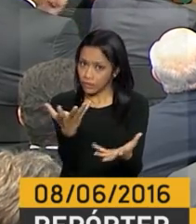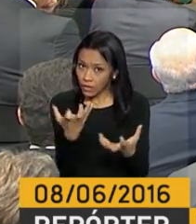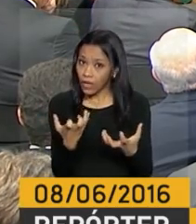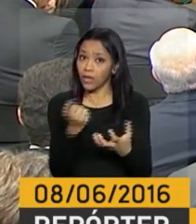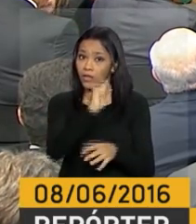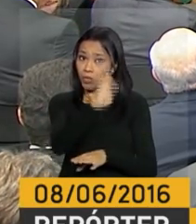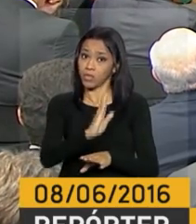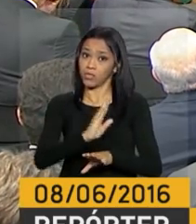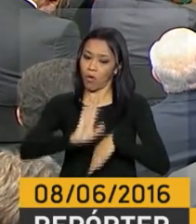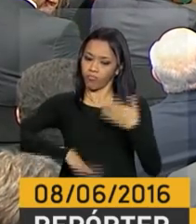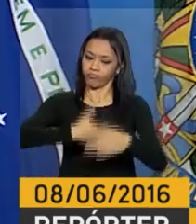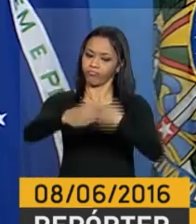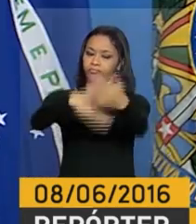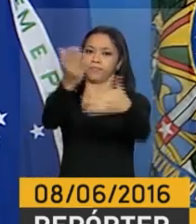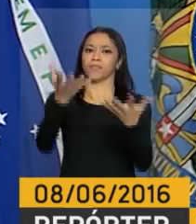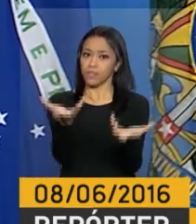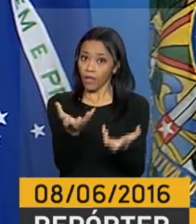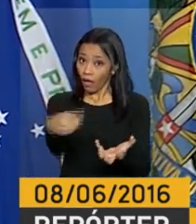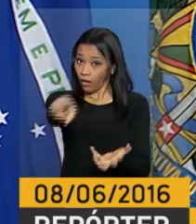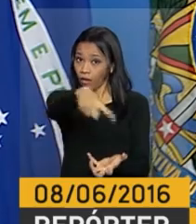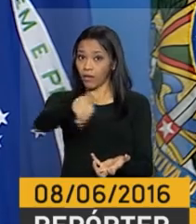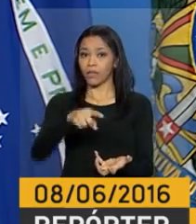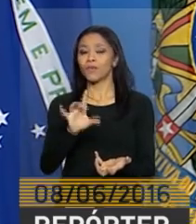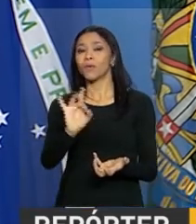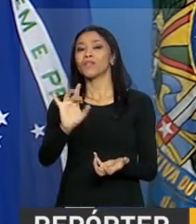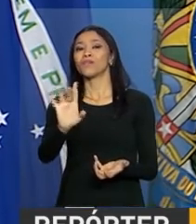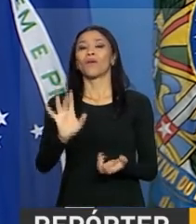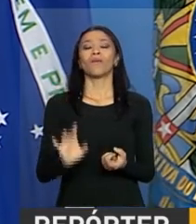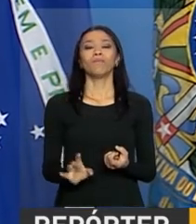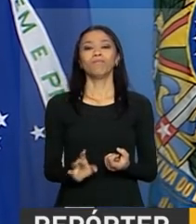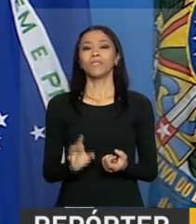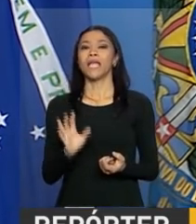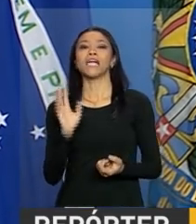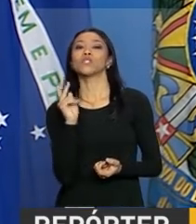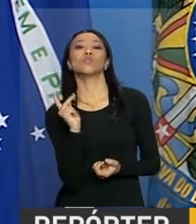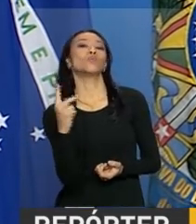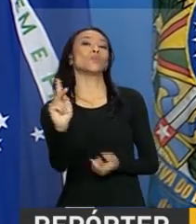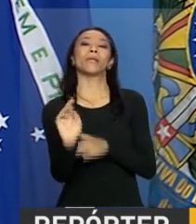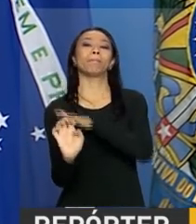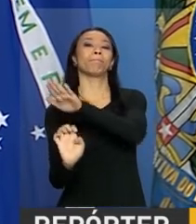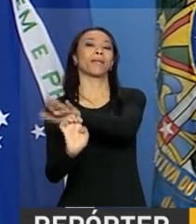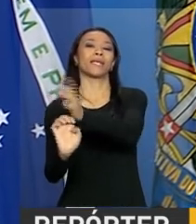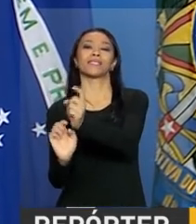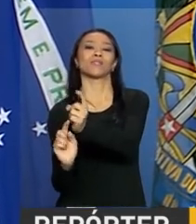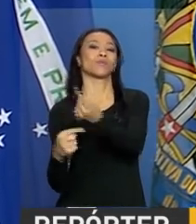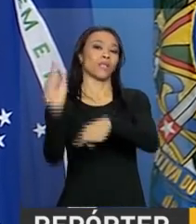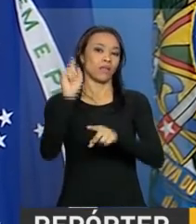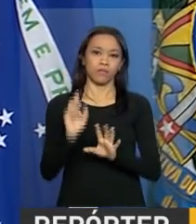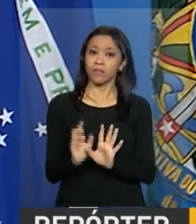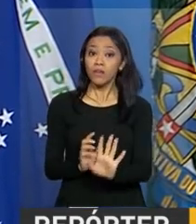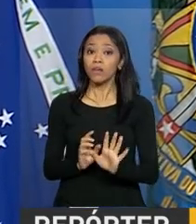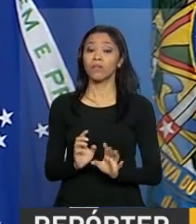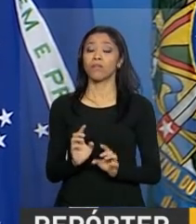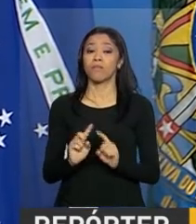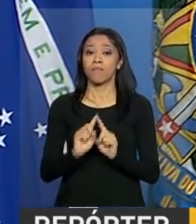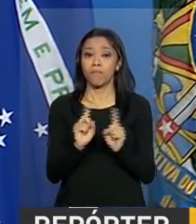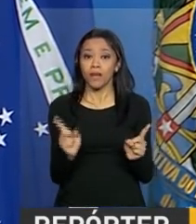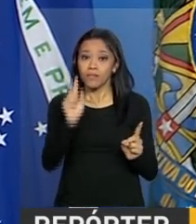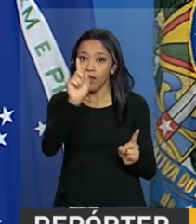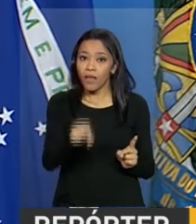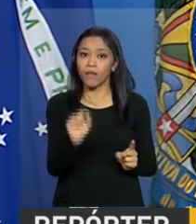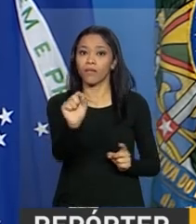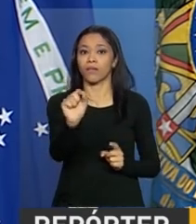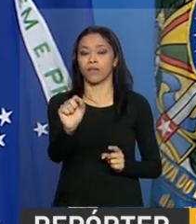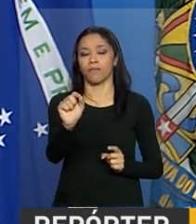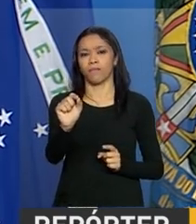Brasil cresça não se trata apenas de Pretender que a sua empresa cresça mas é a convicção mais absoluta de